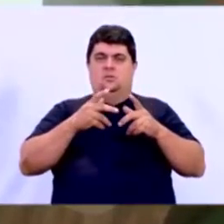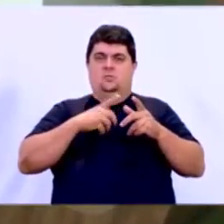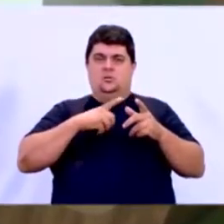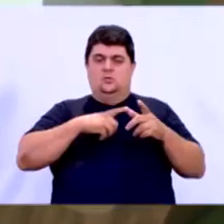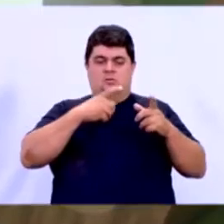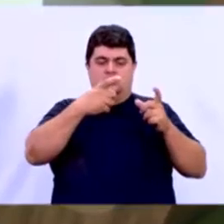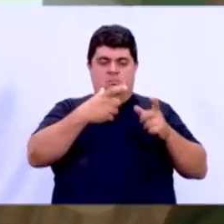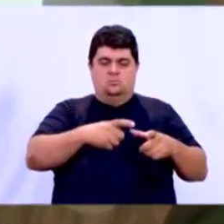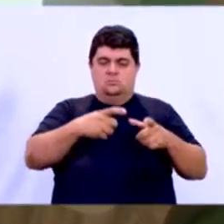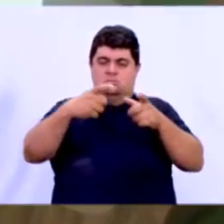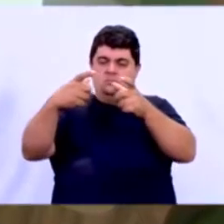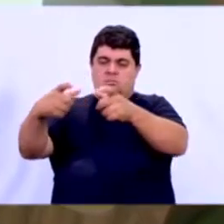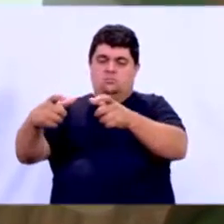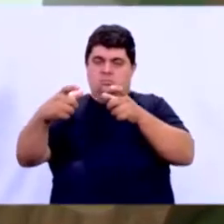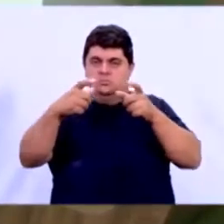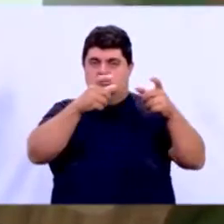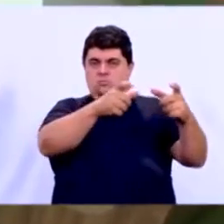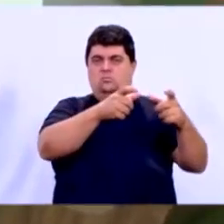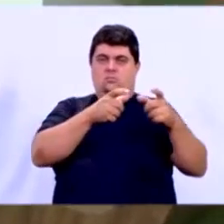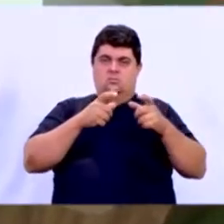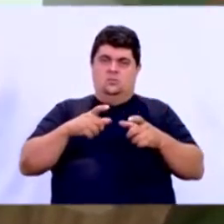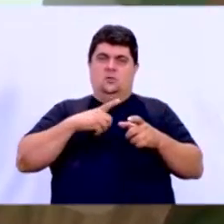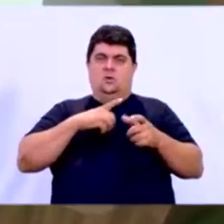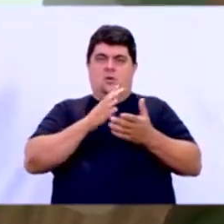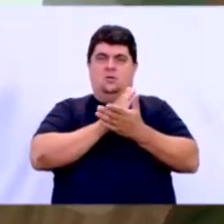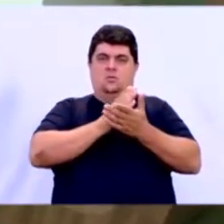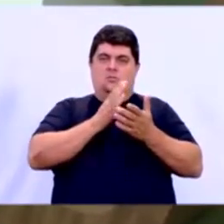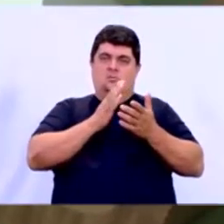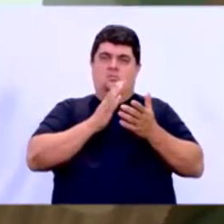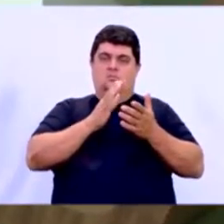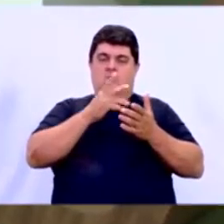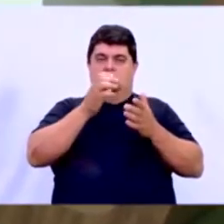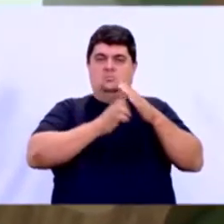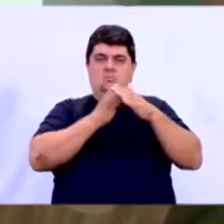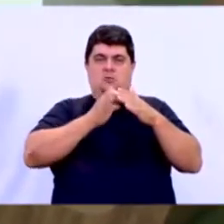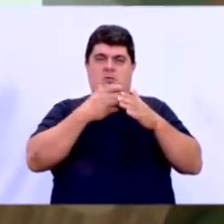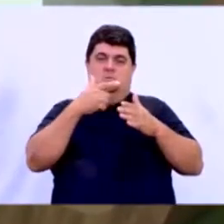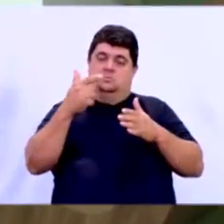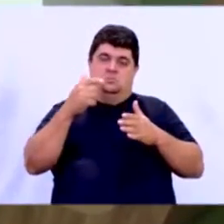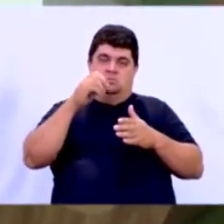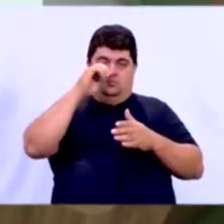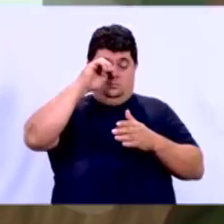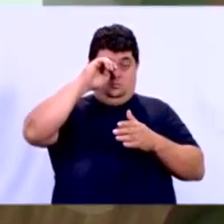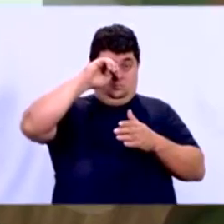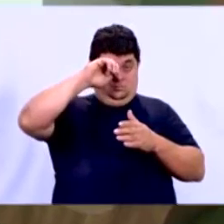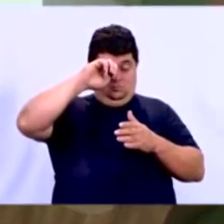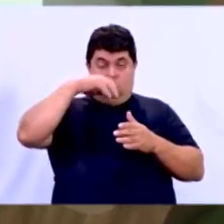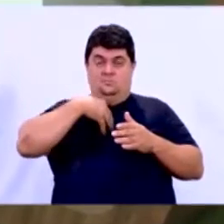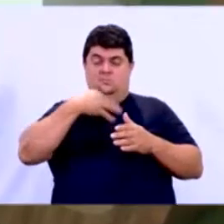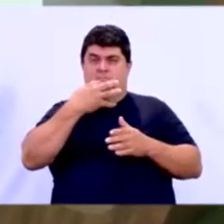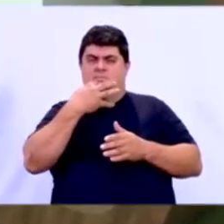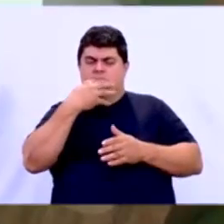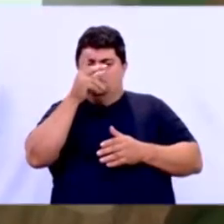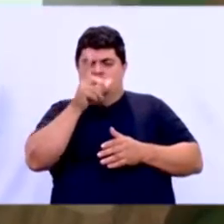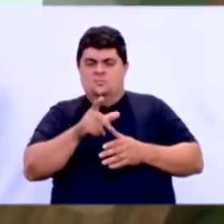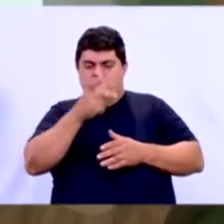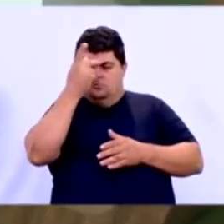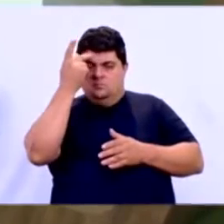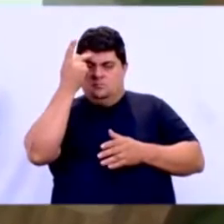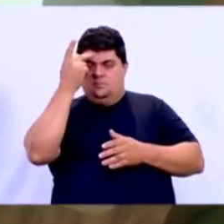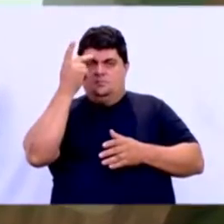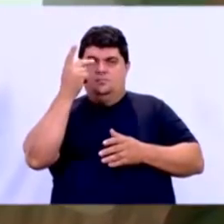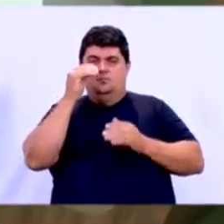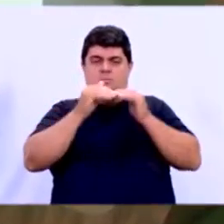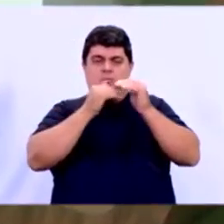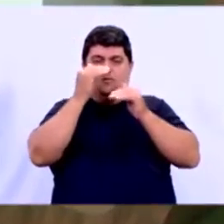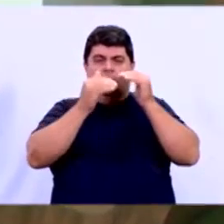regiões específicas, né? Tanto é que você procura uma transportadora, olha, infelizmente não faço. Até conhecendo o cliente no desenvolvimento da empresa,